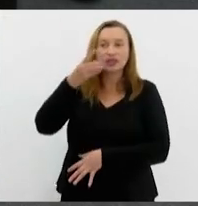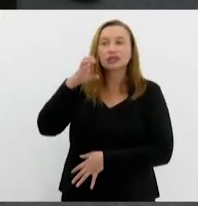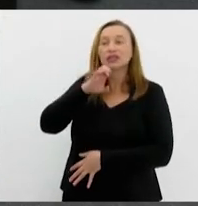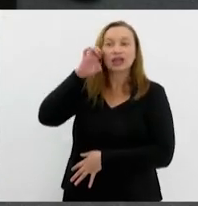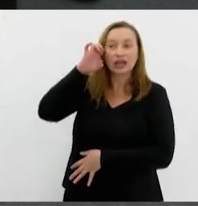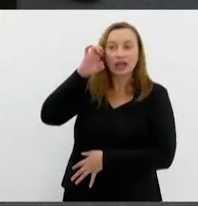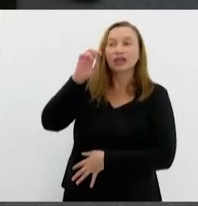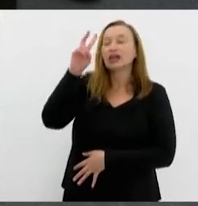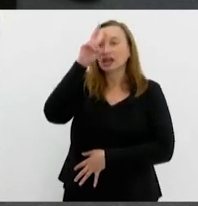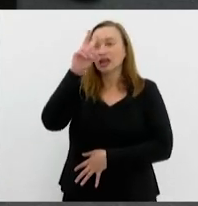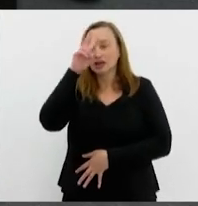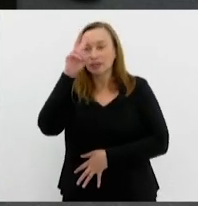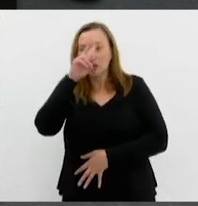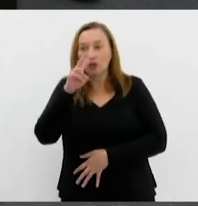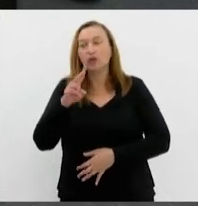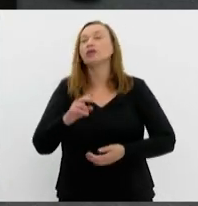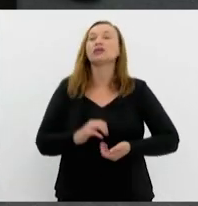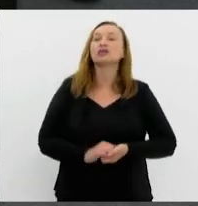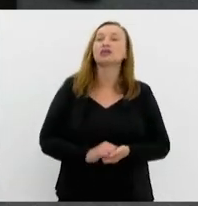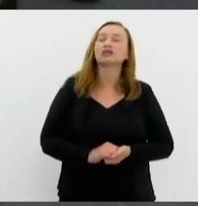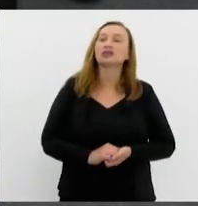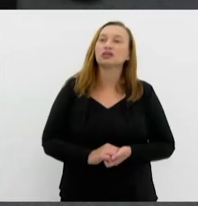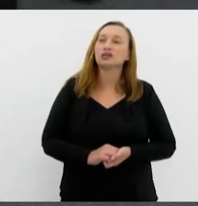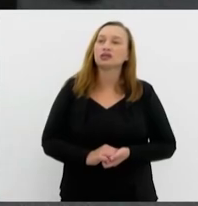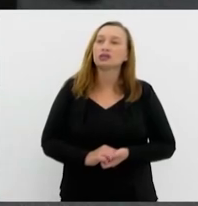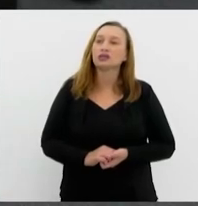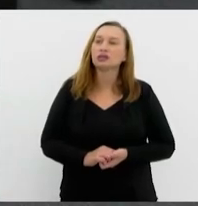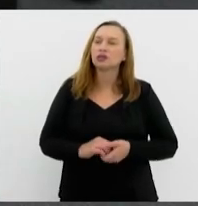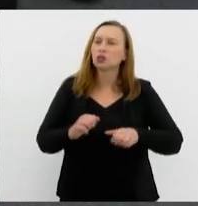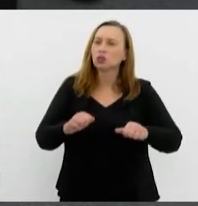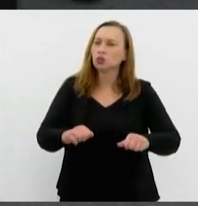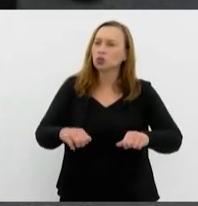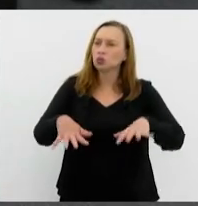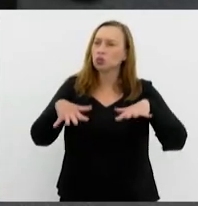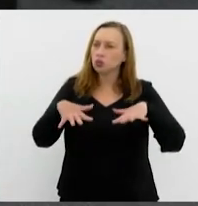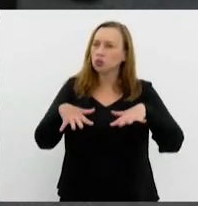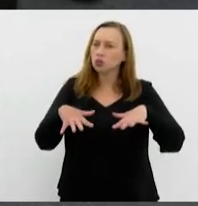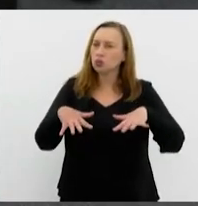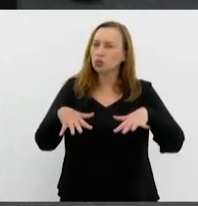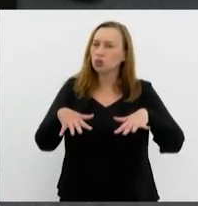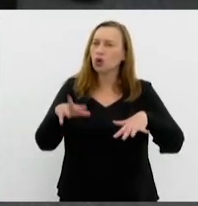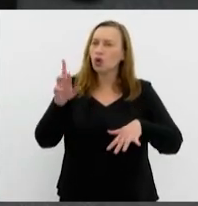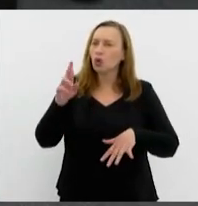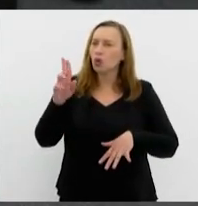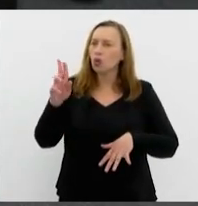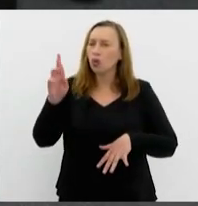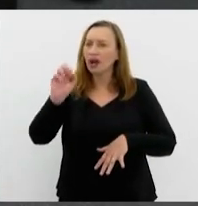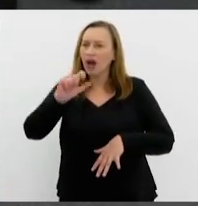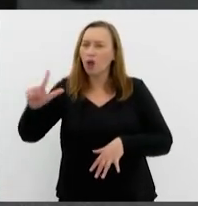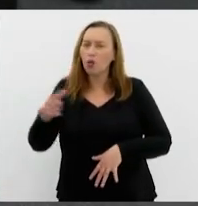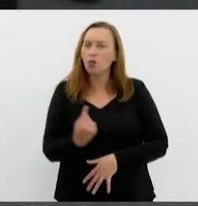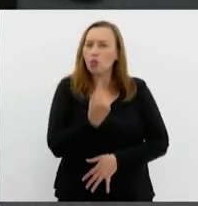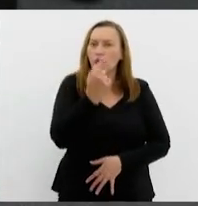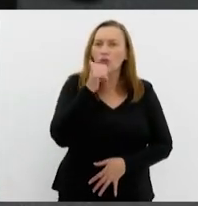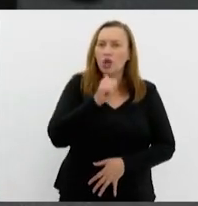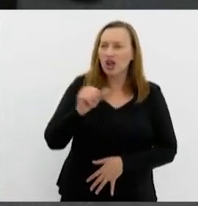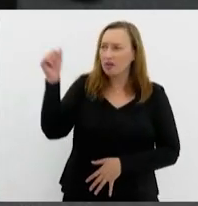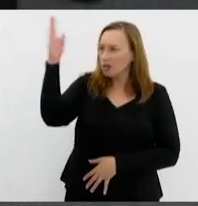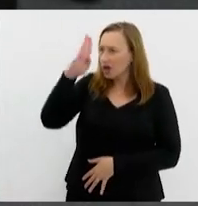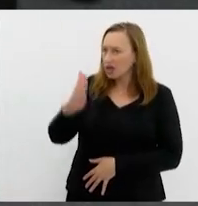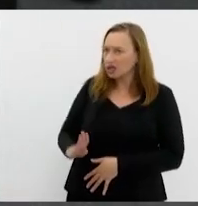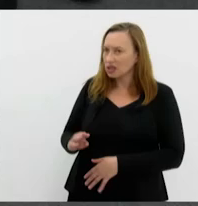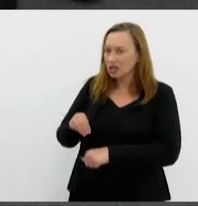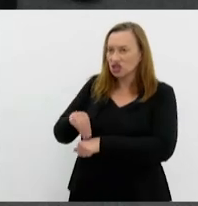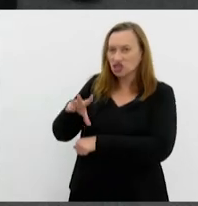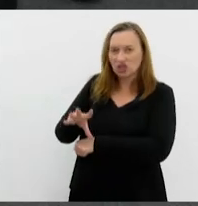lembrou, participou de uma mesa na Rural, uma brasileira que foi indicada